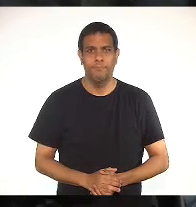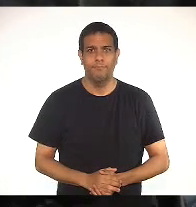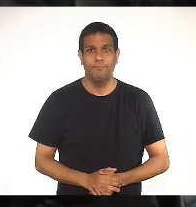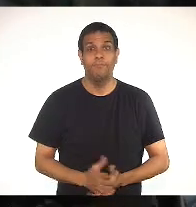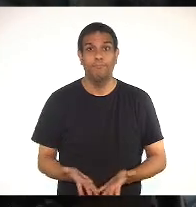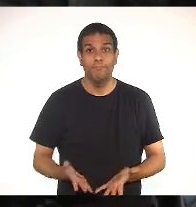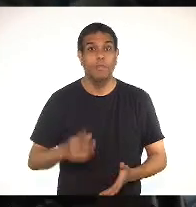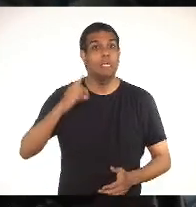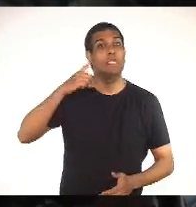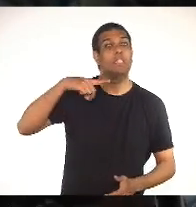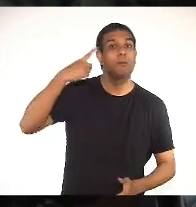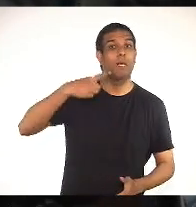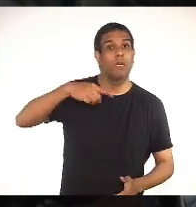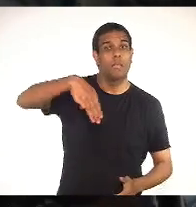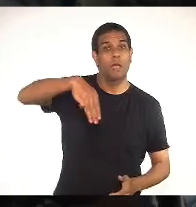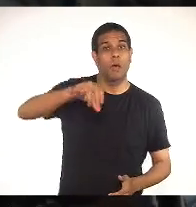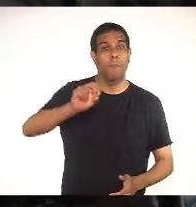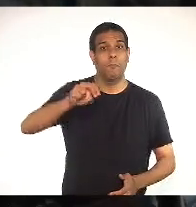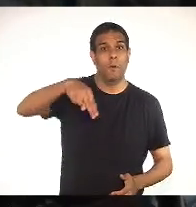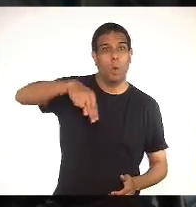Deputada Mônica Francisco.